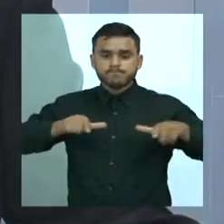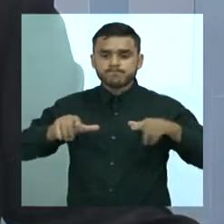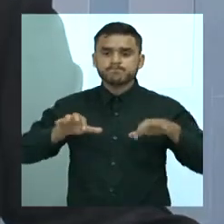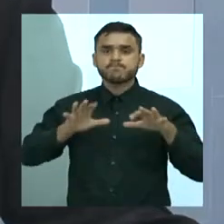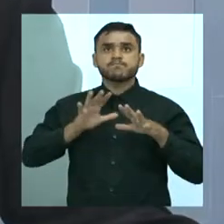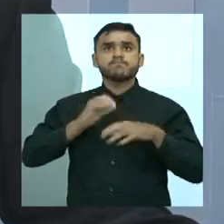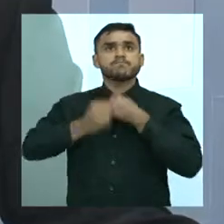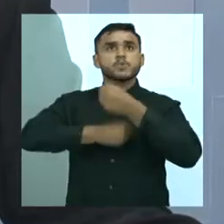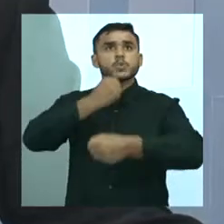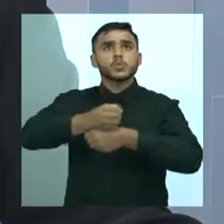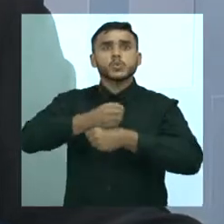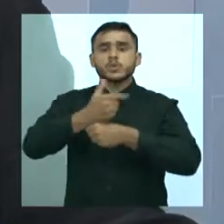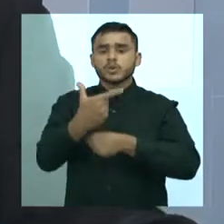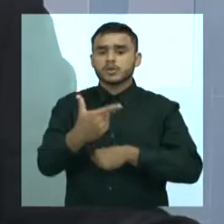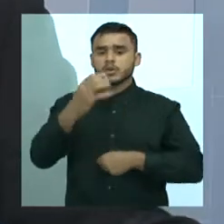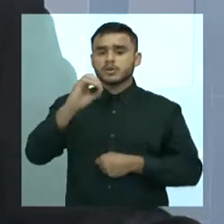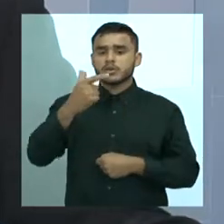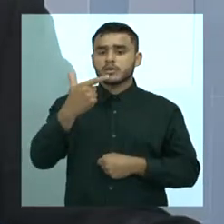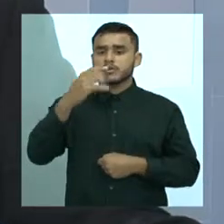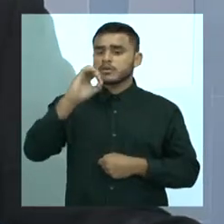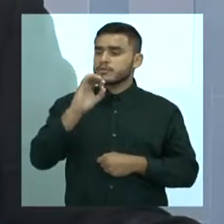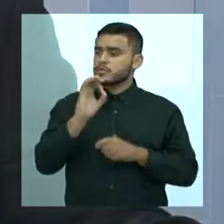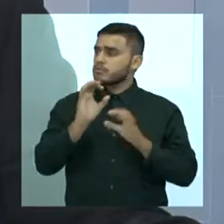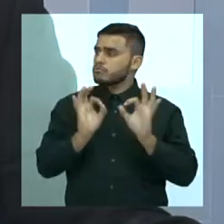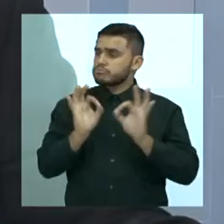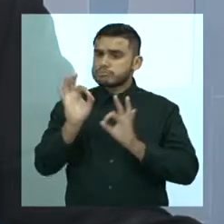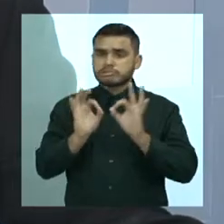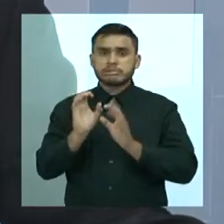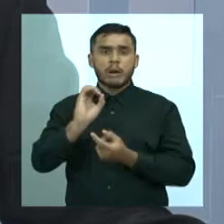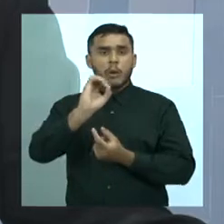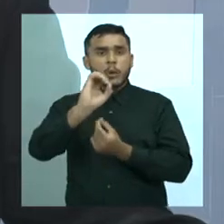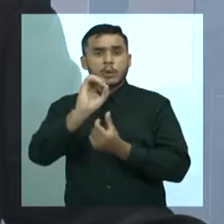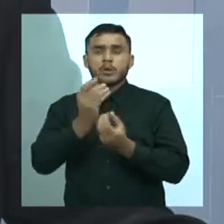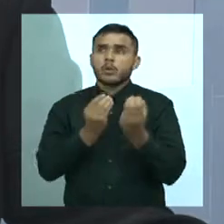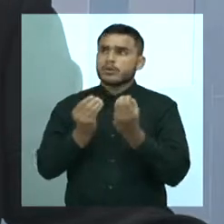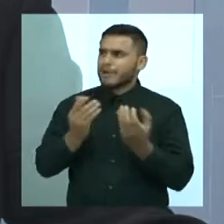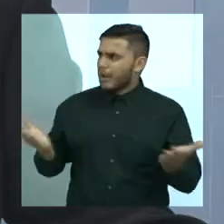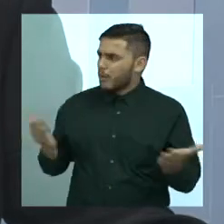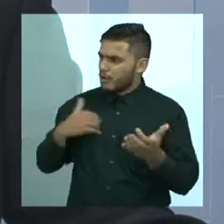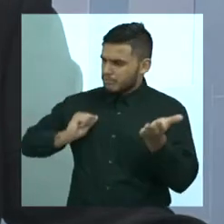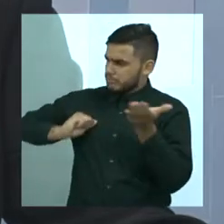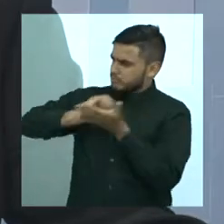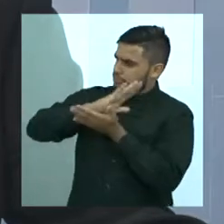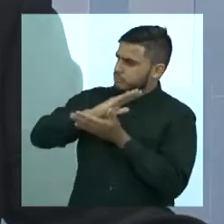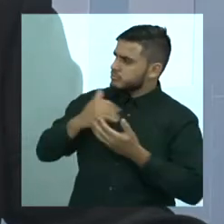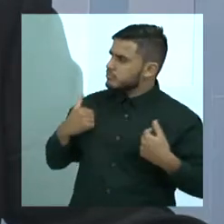de 2020 do banco. O BNB não estaria na lista